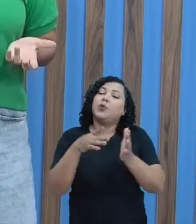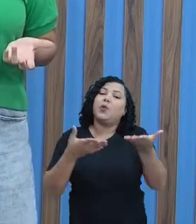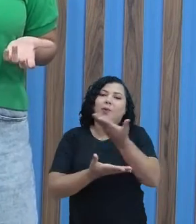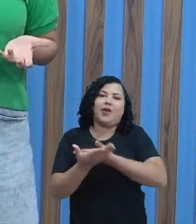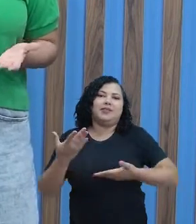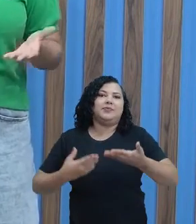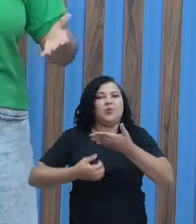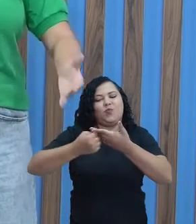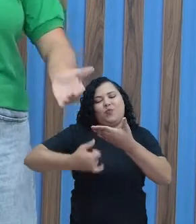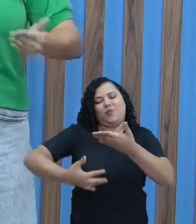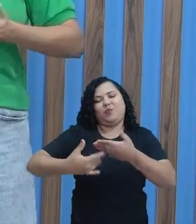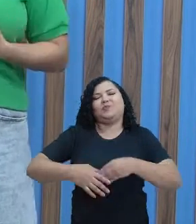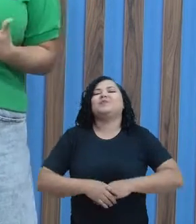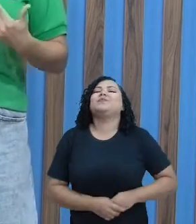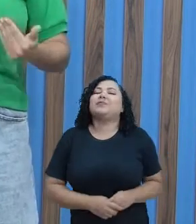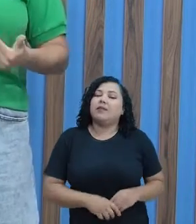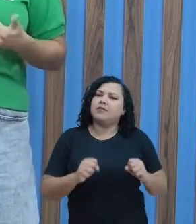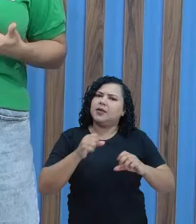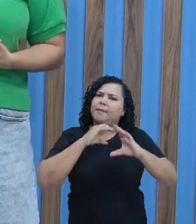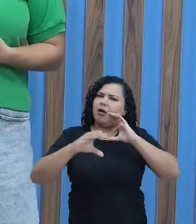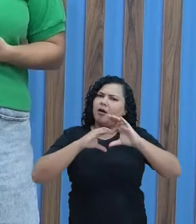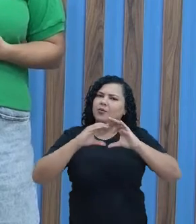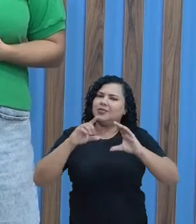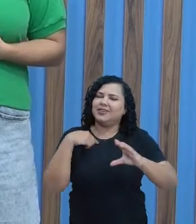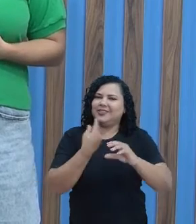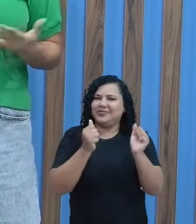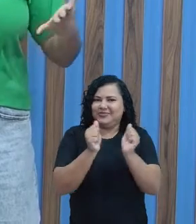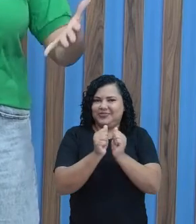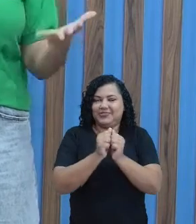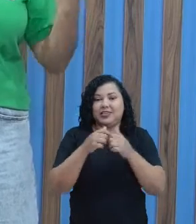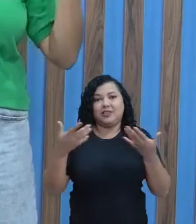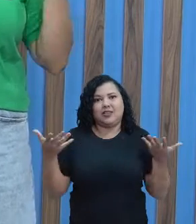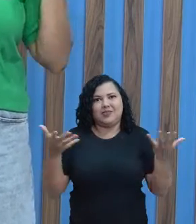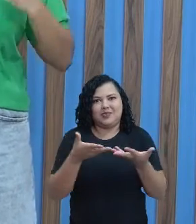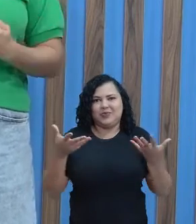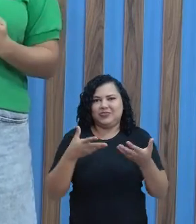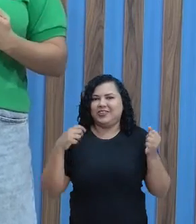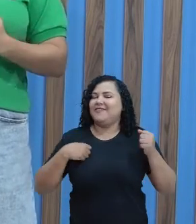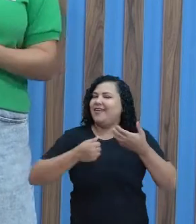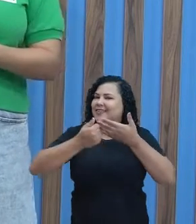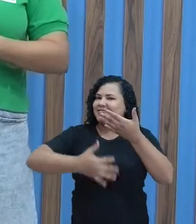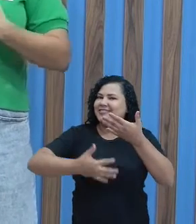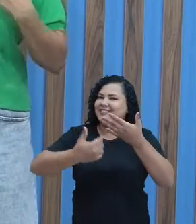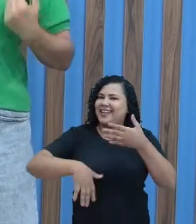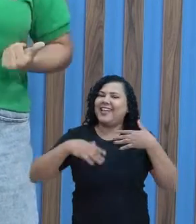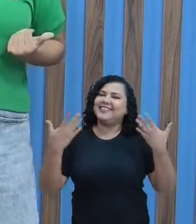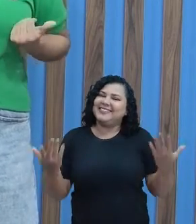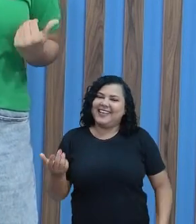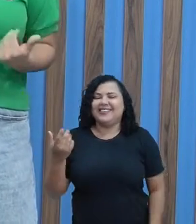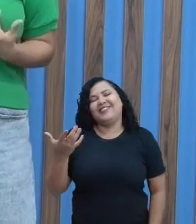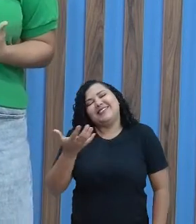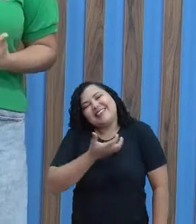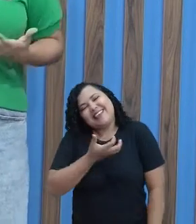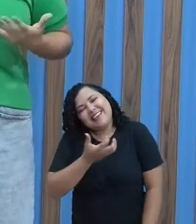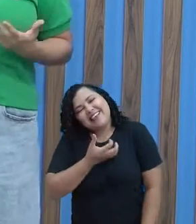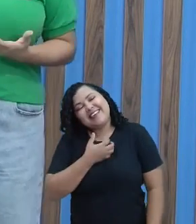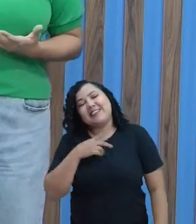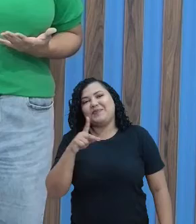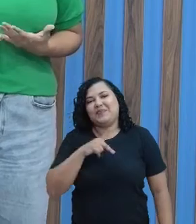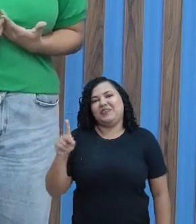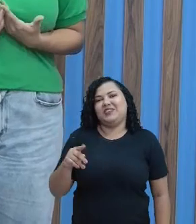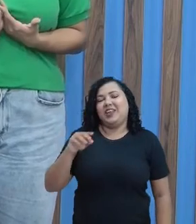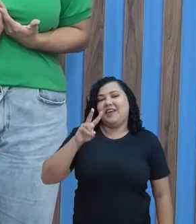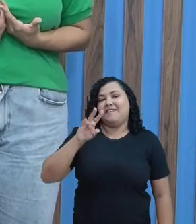o chat, que seria essa comunicação entre nós, né? E hoje quem faz nosso chat é a nossa queridíssima